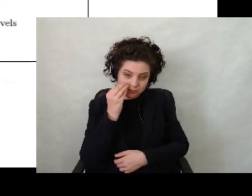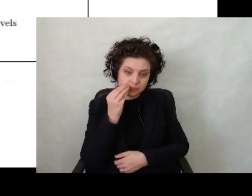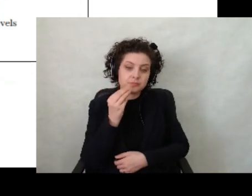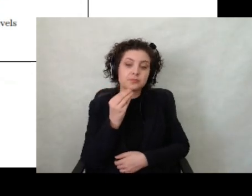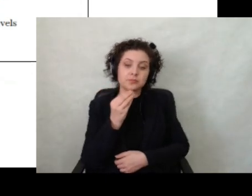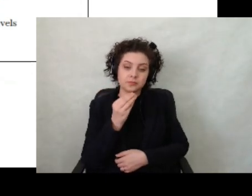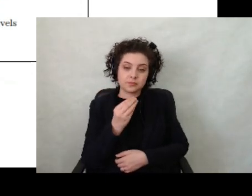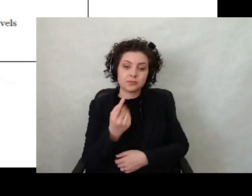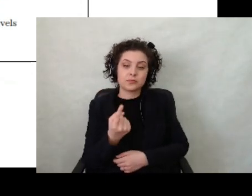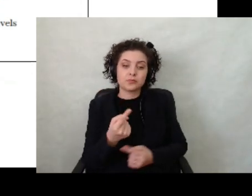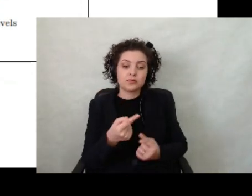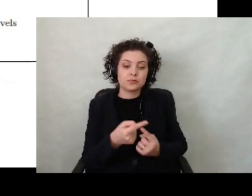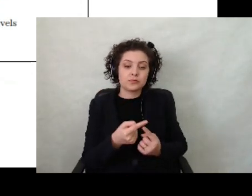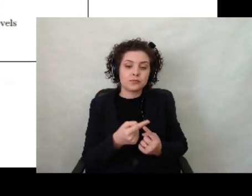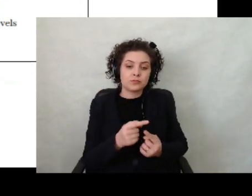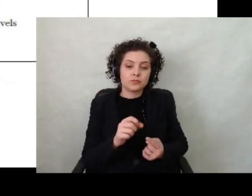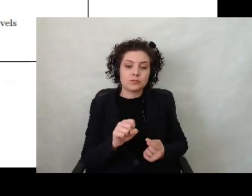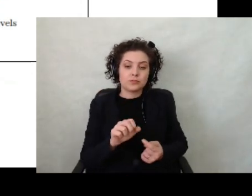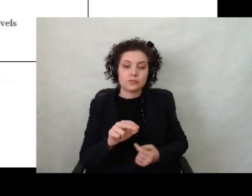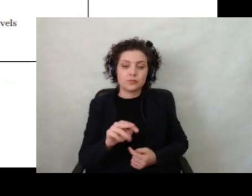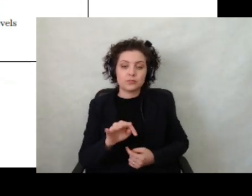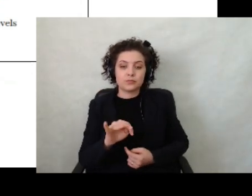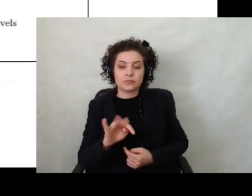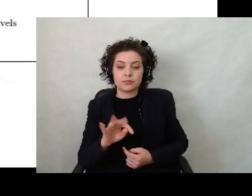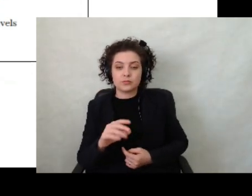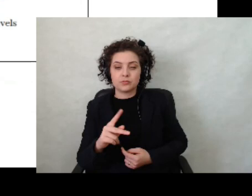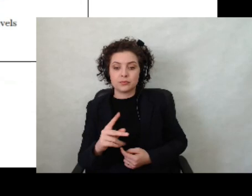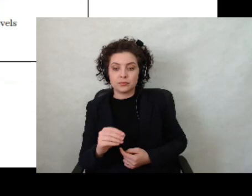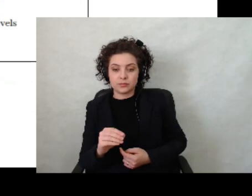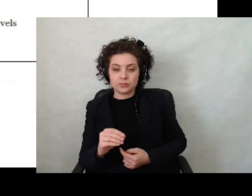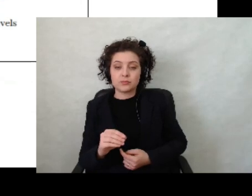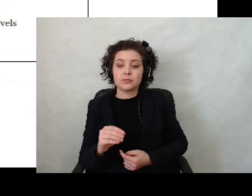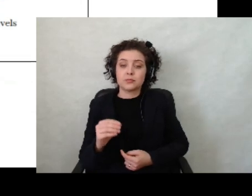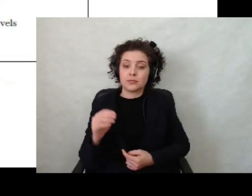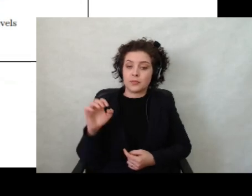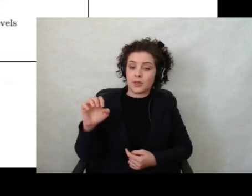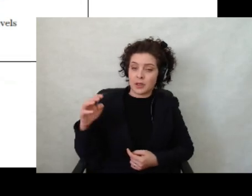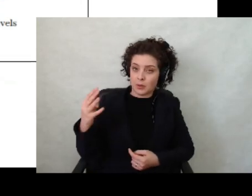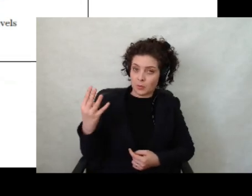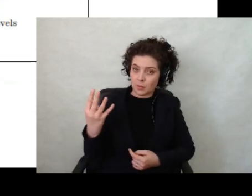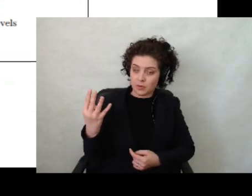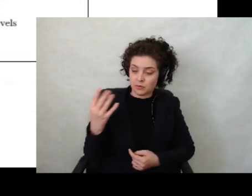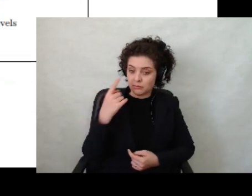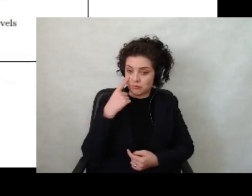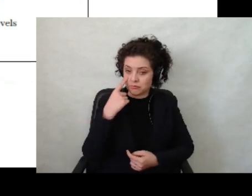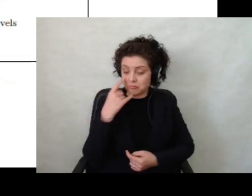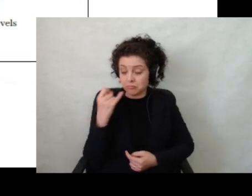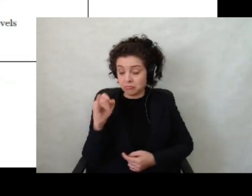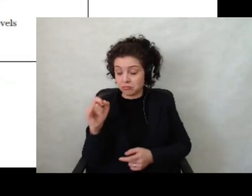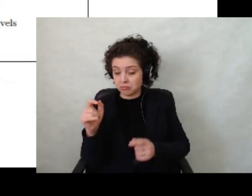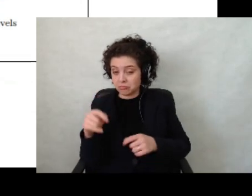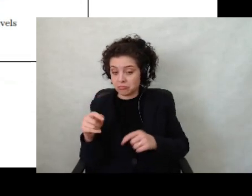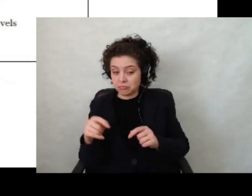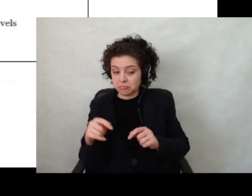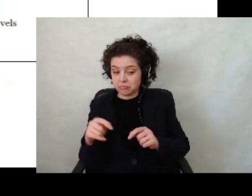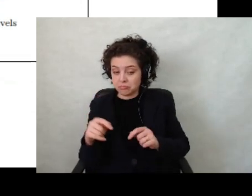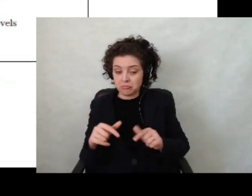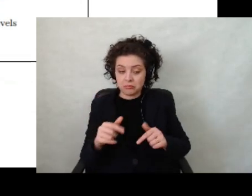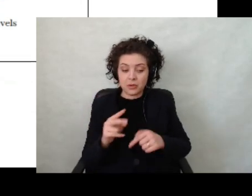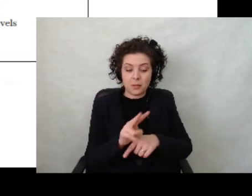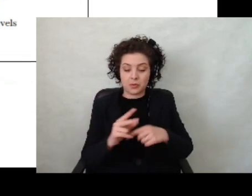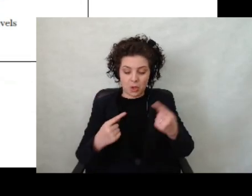de estrógeno, que é o estetrol E4, né, e verificar a possível ação protetora, né, desse hormônio